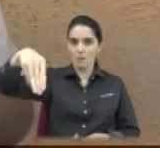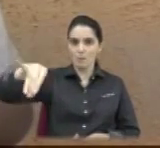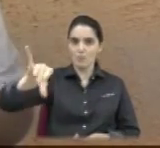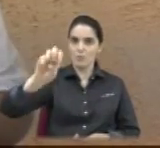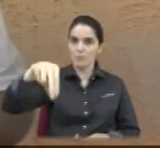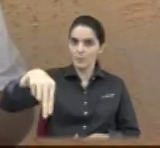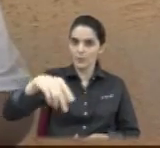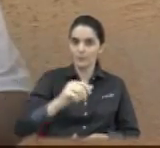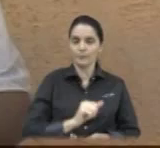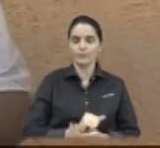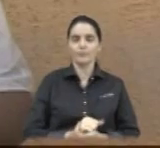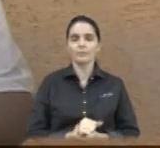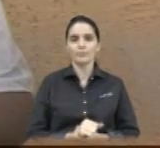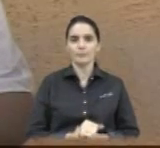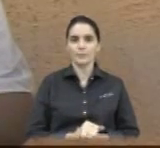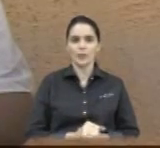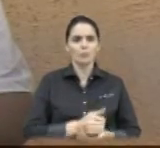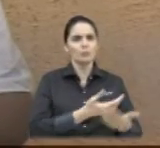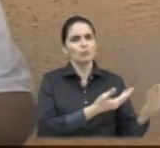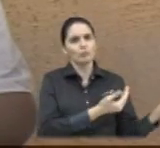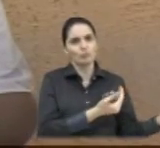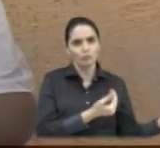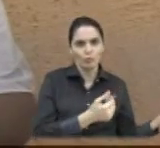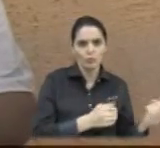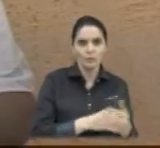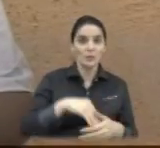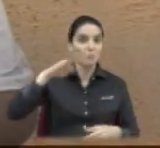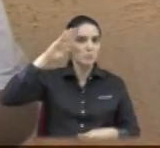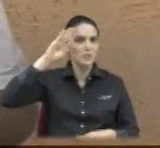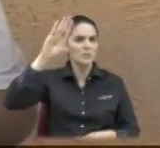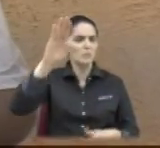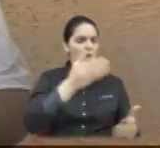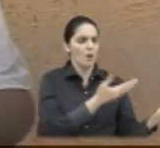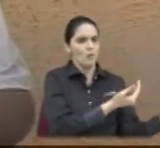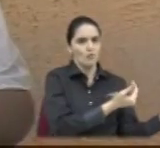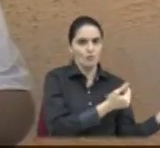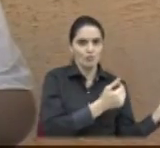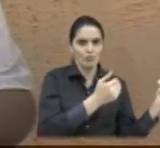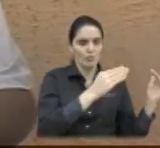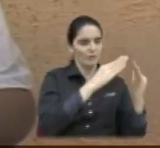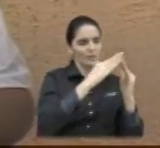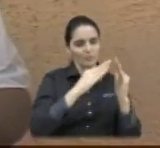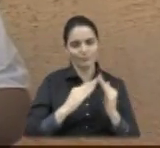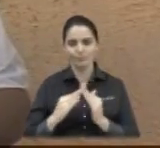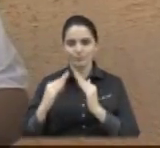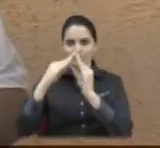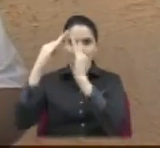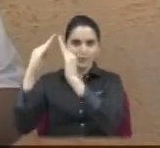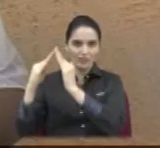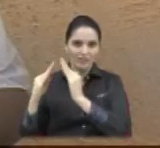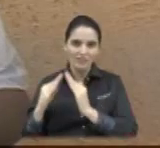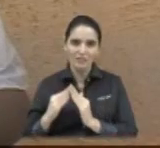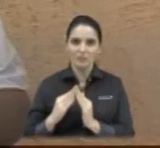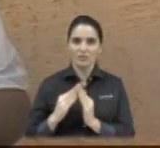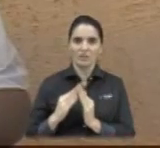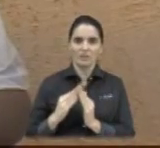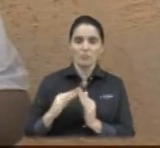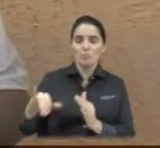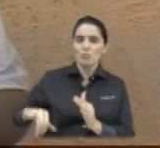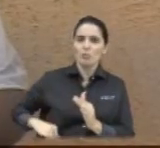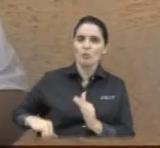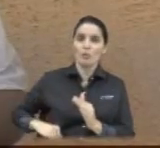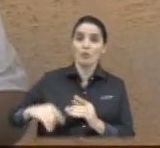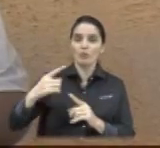os jovens principalmente os que moram na periferia da cidade convivem com as incertezas de voltar para casa por conta da truculência